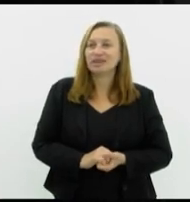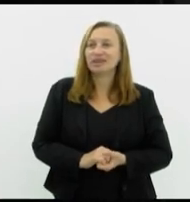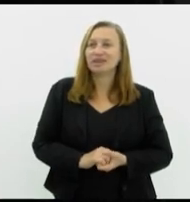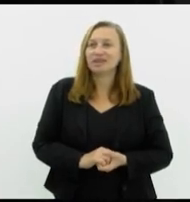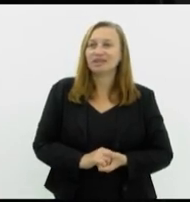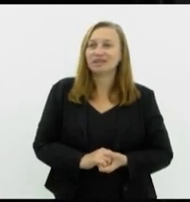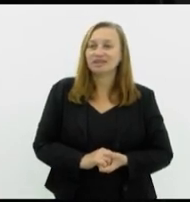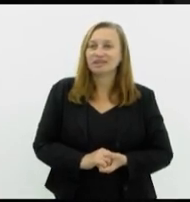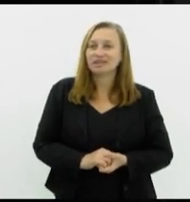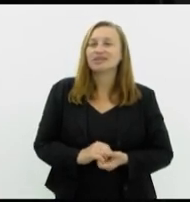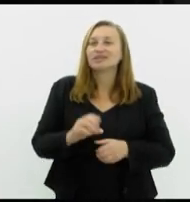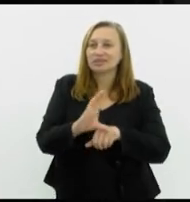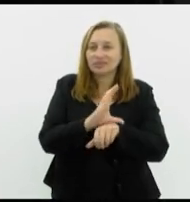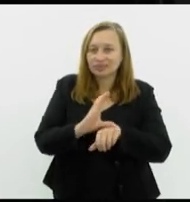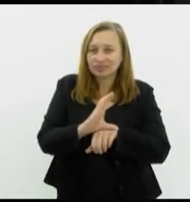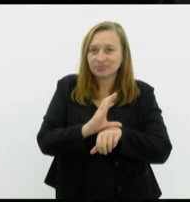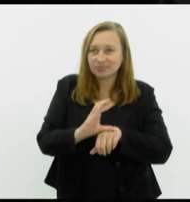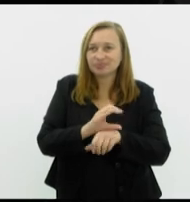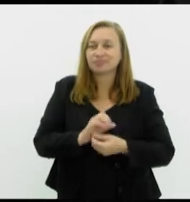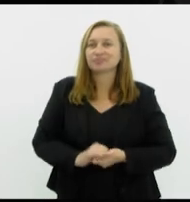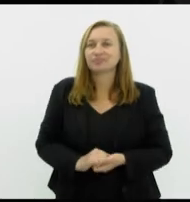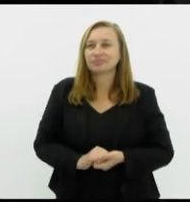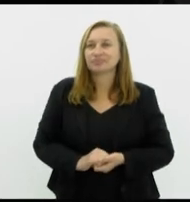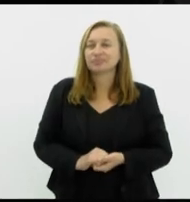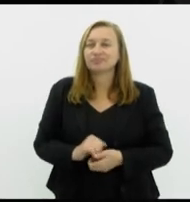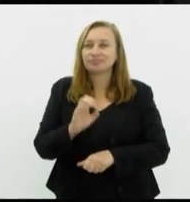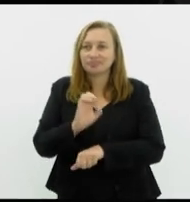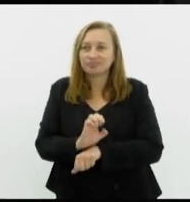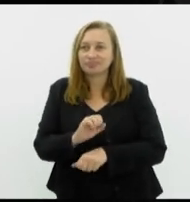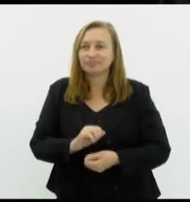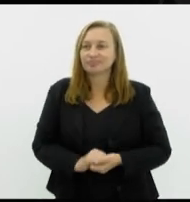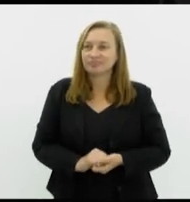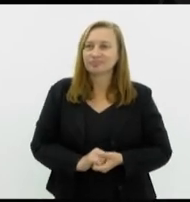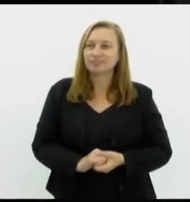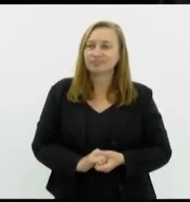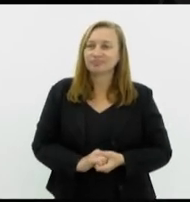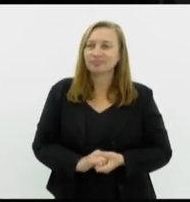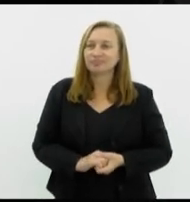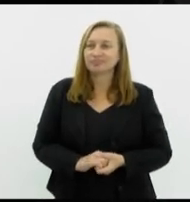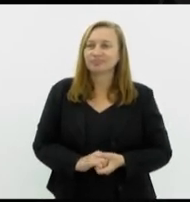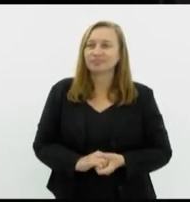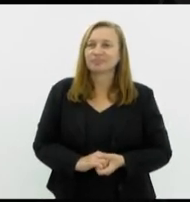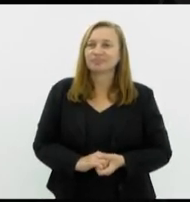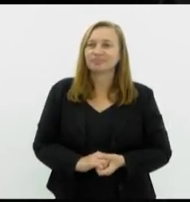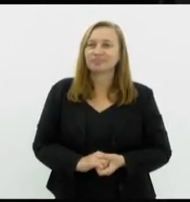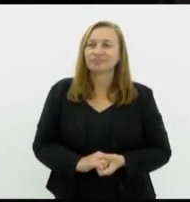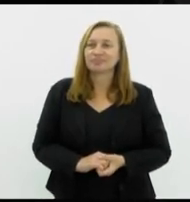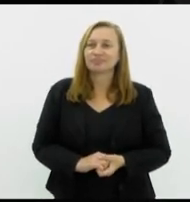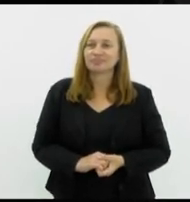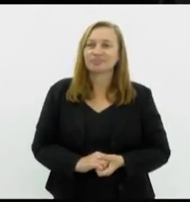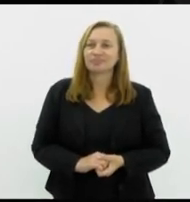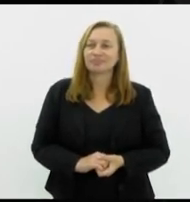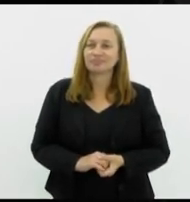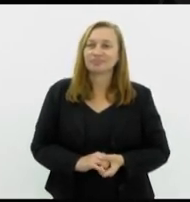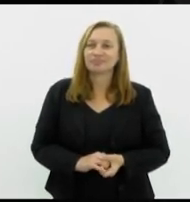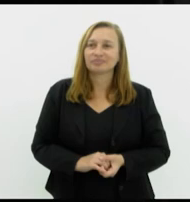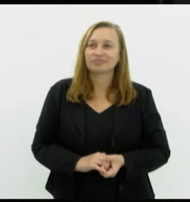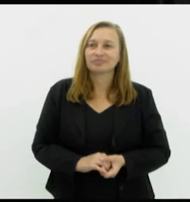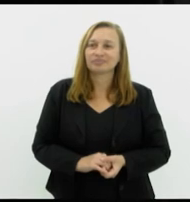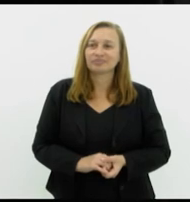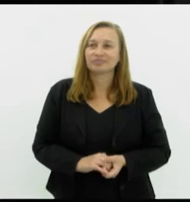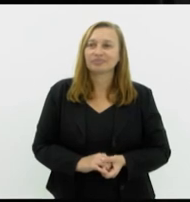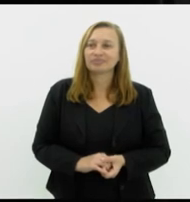texto constitucional estadual. Isso é uma base de cálculo